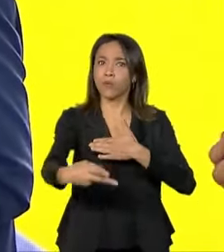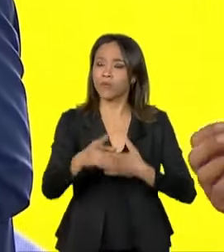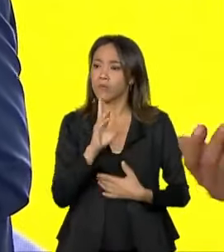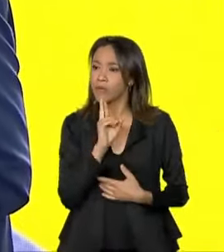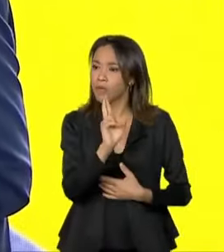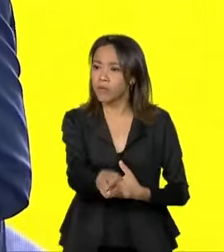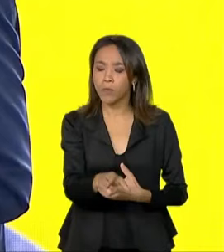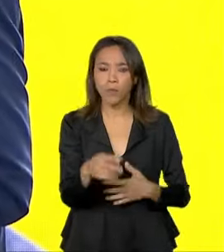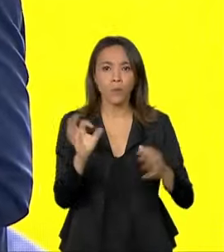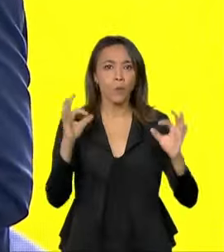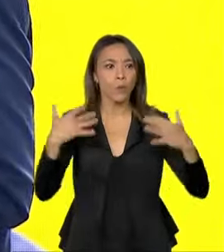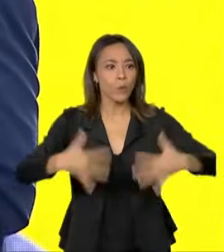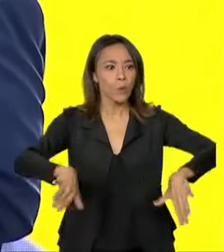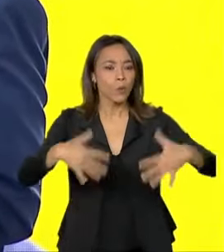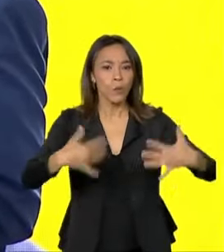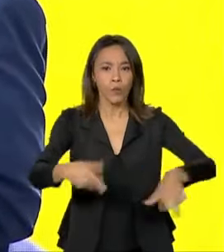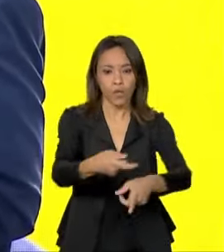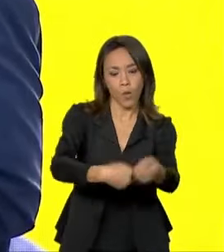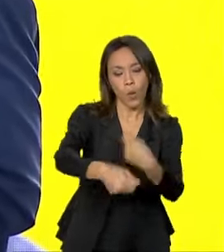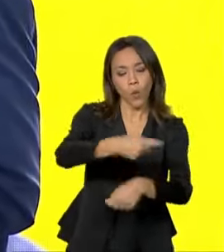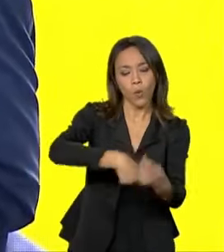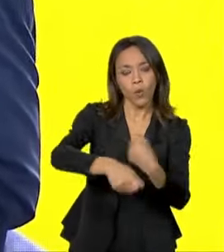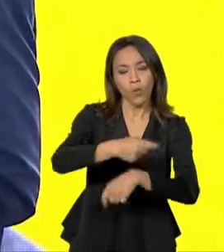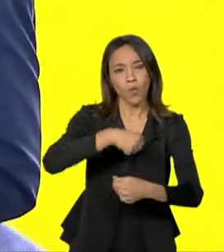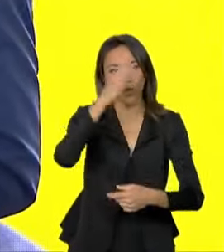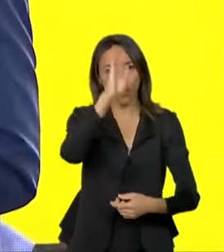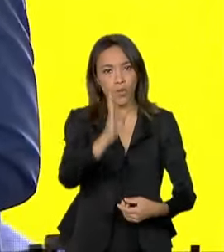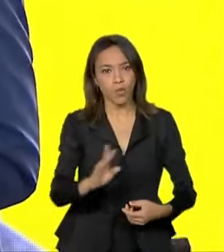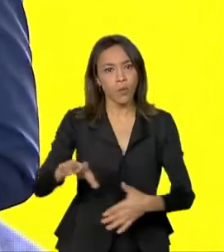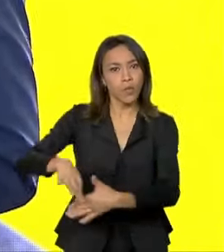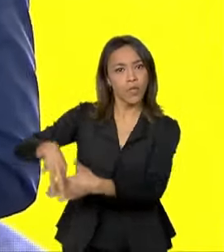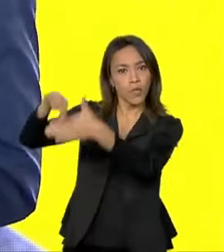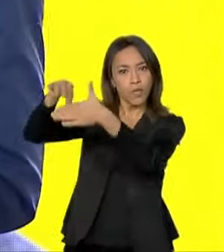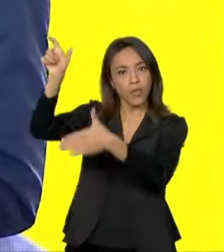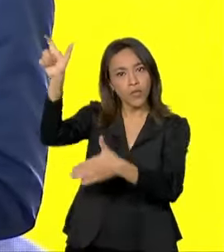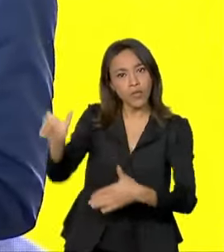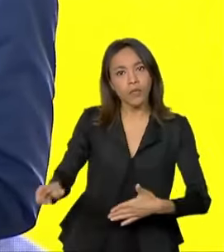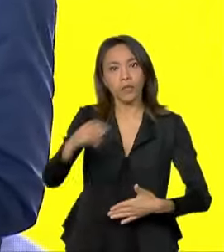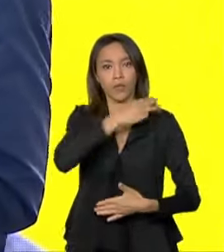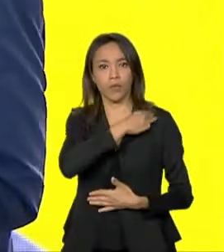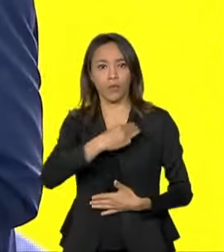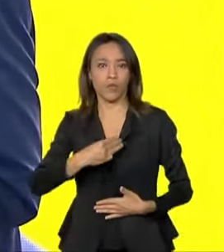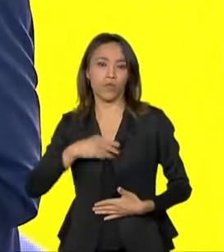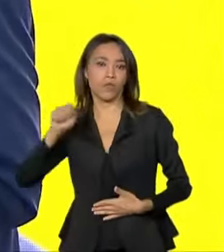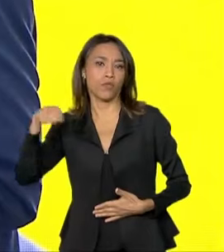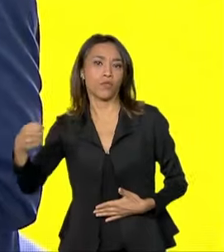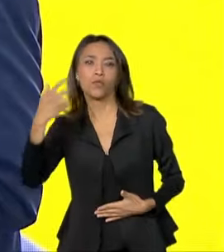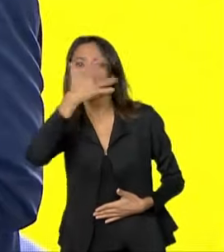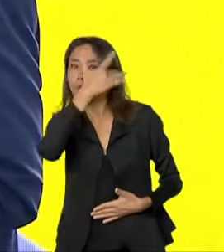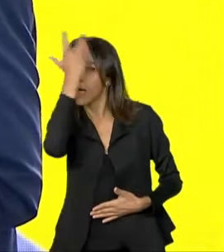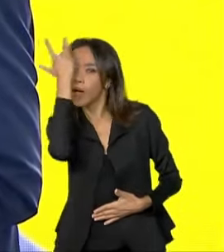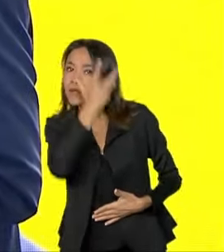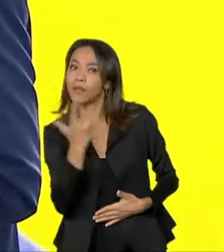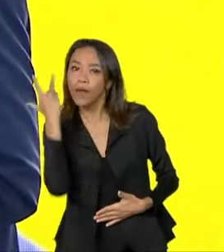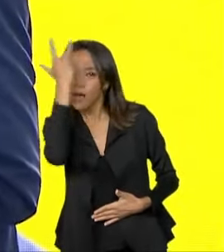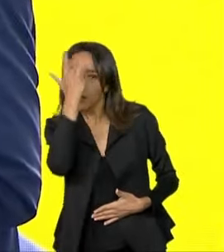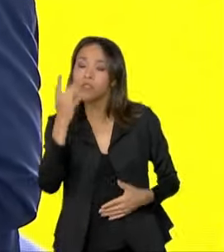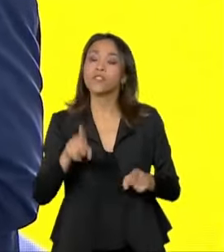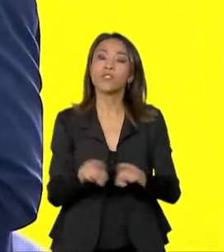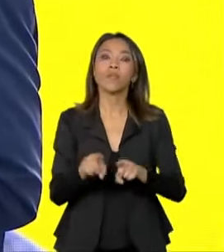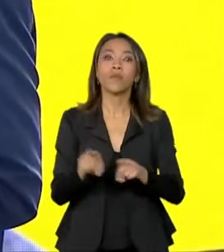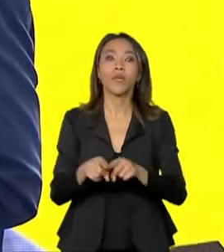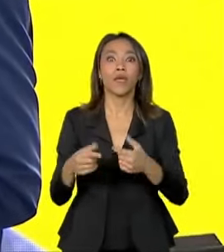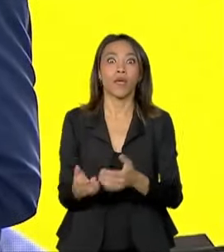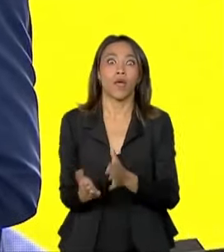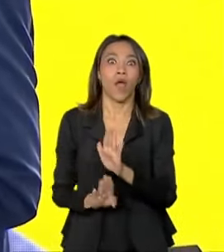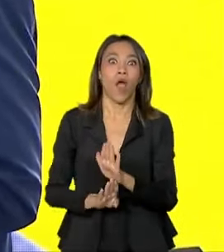trazidos pela economia brasileira, liderada pelo ministro Fernando Haddad, do crescimento do PIB, da